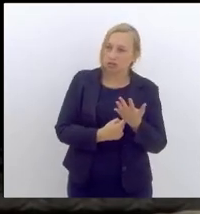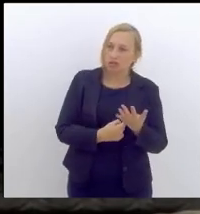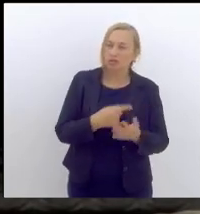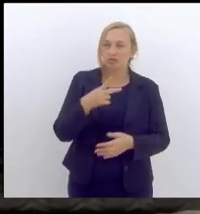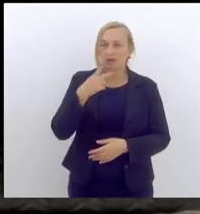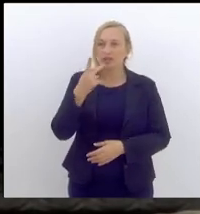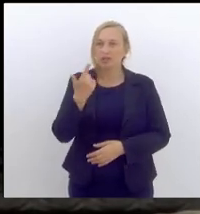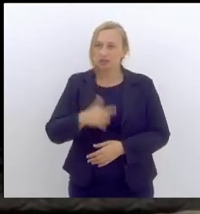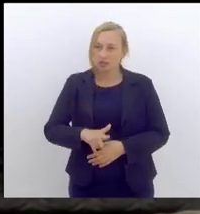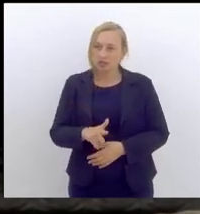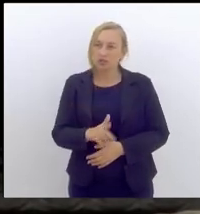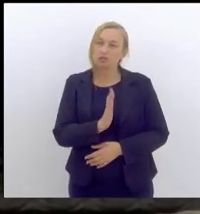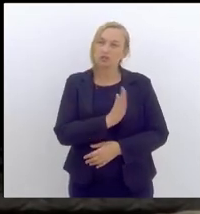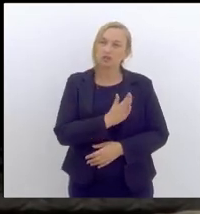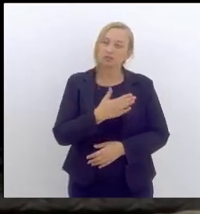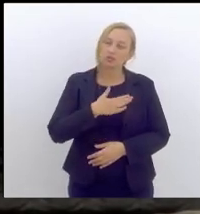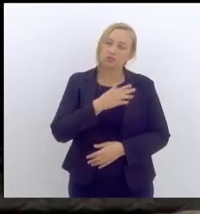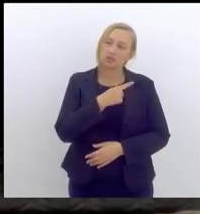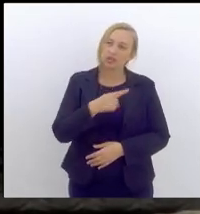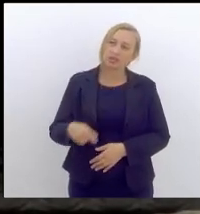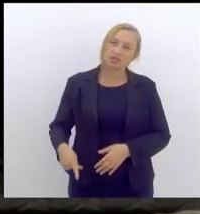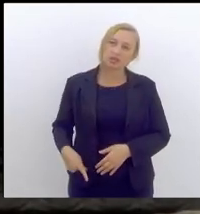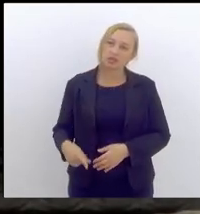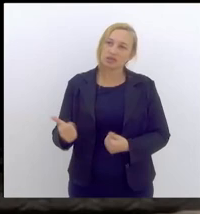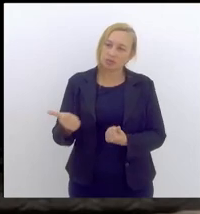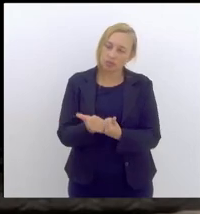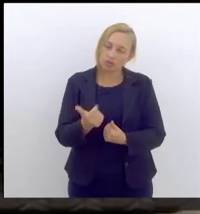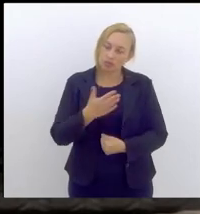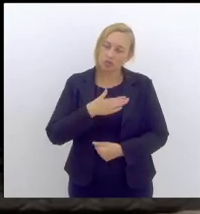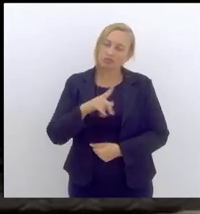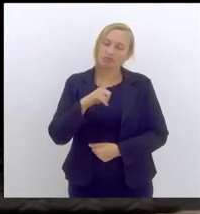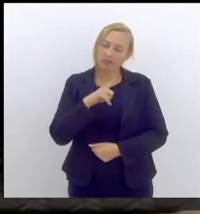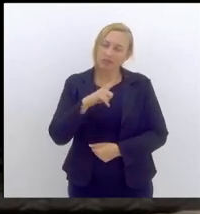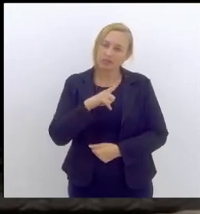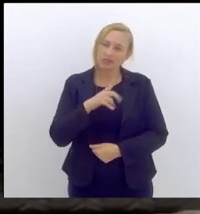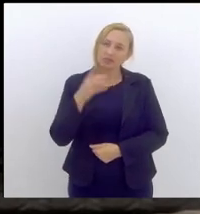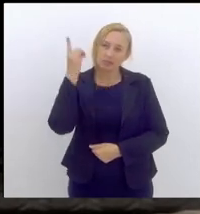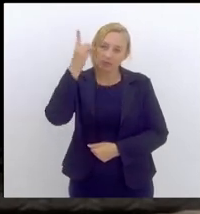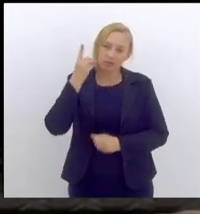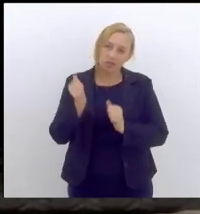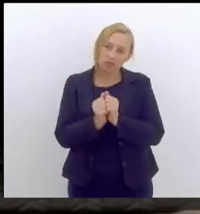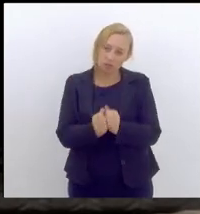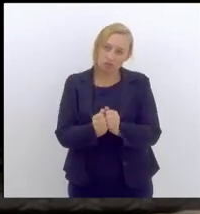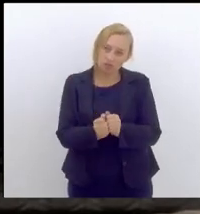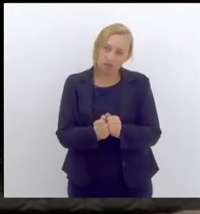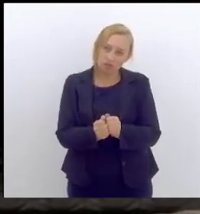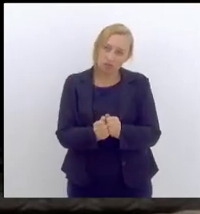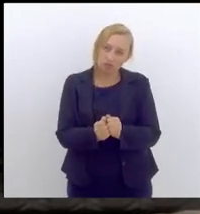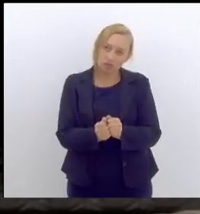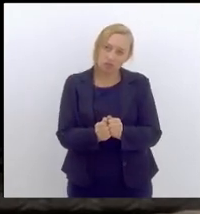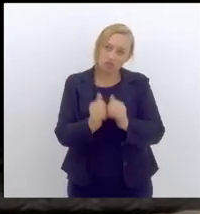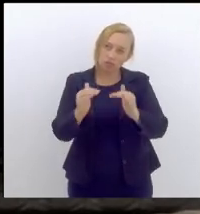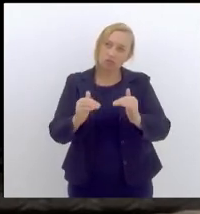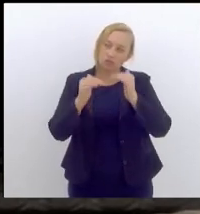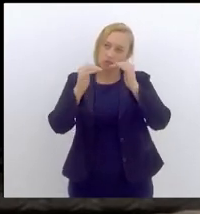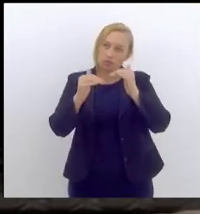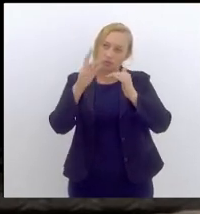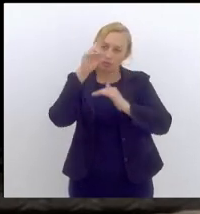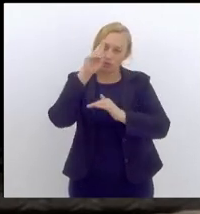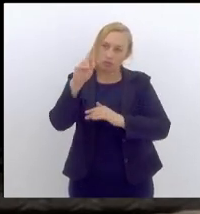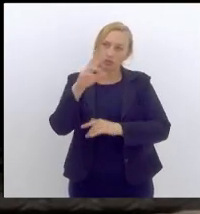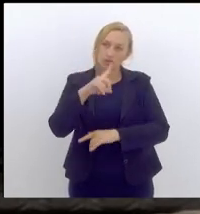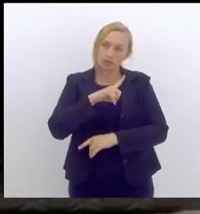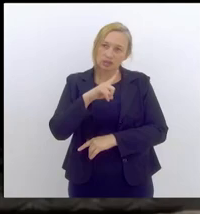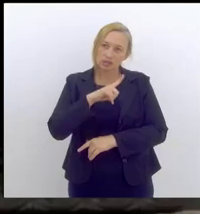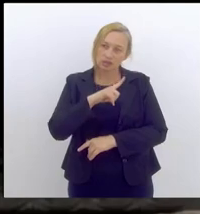vez de coração, meu presidente, conta comigo, você terá um deputado aliado. Vossa Excelência tem